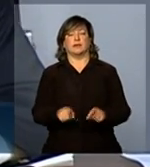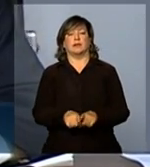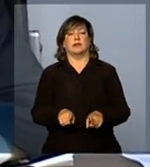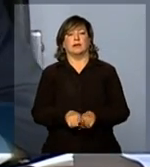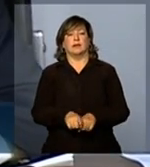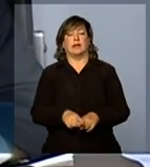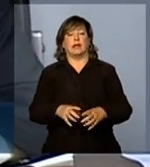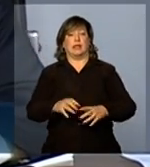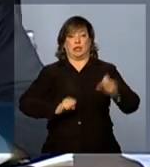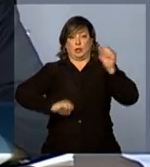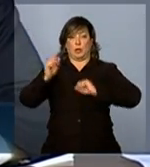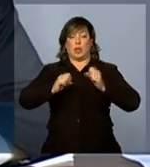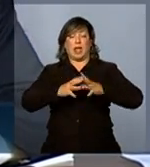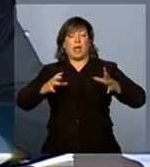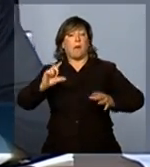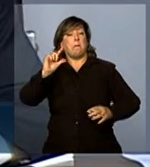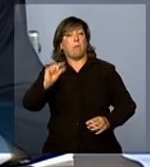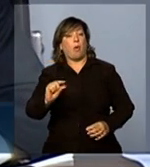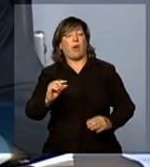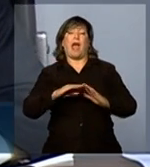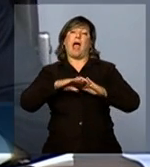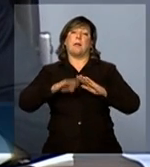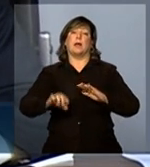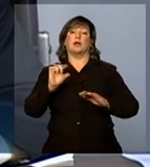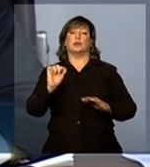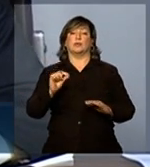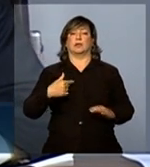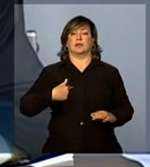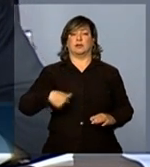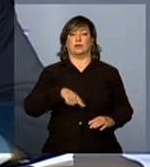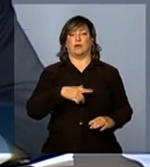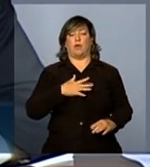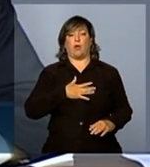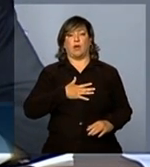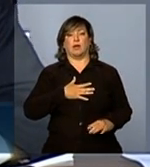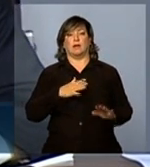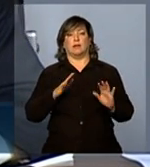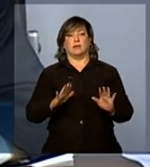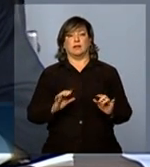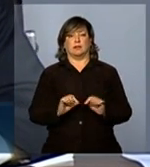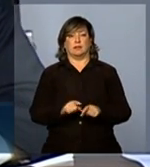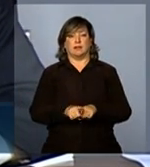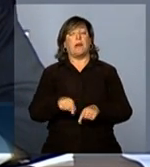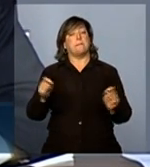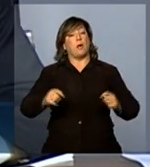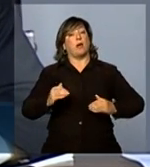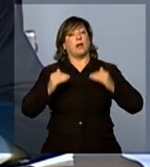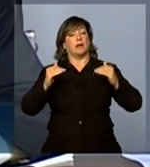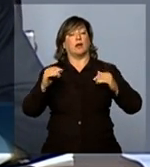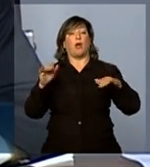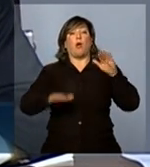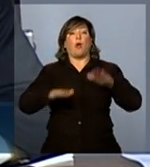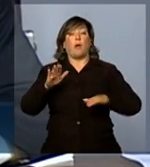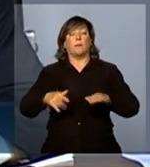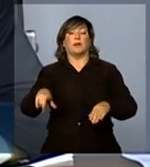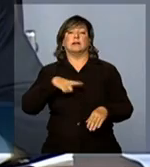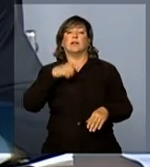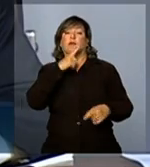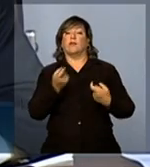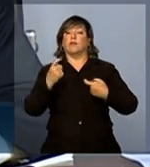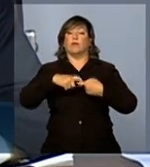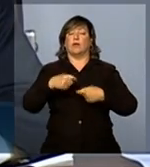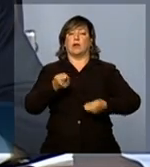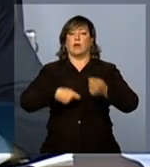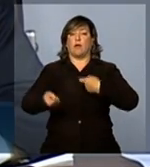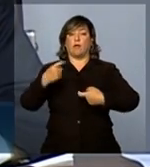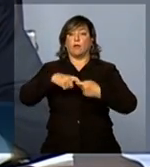cresceu pouco, abaixo do que nós gostaríamos, mas ela poderá crescer mais à medida em que há uma recuperação da